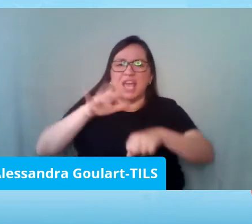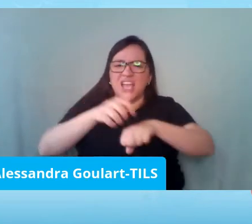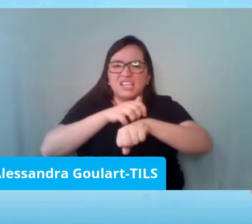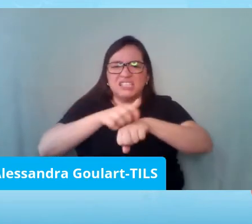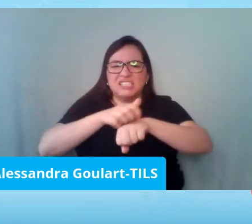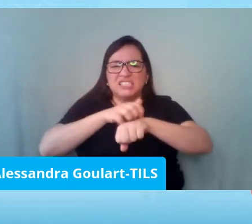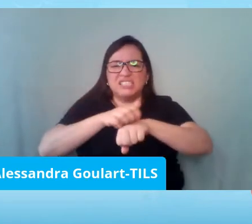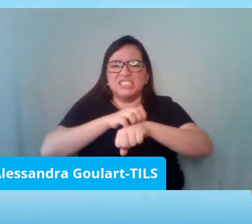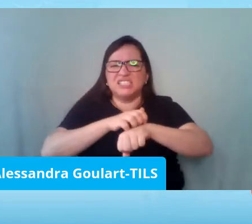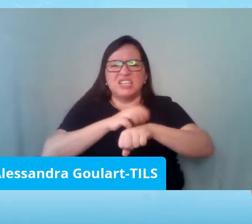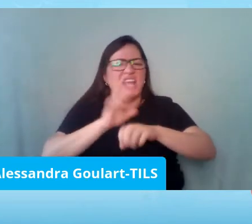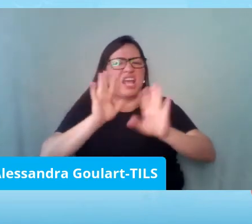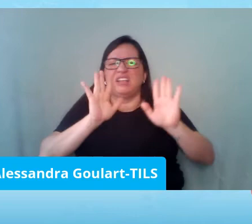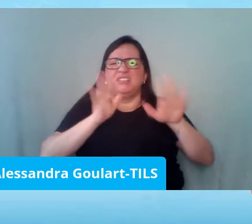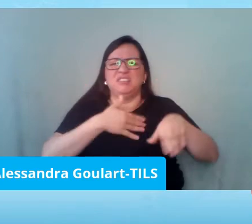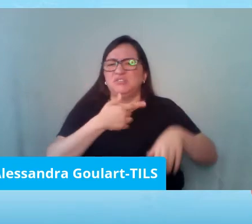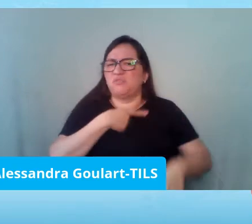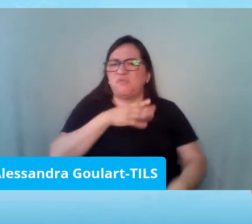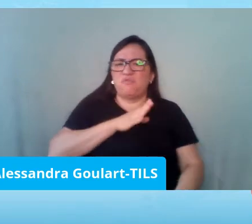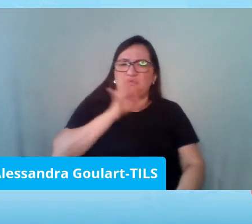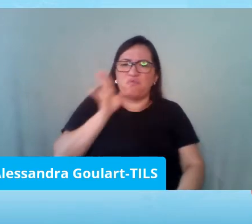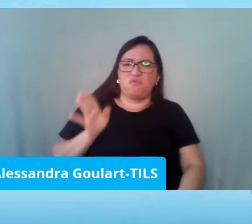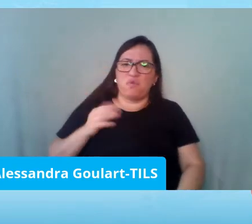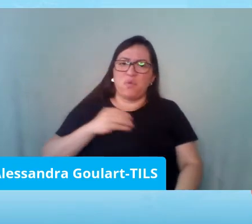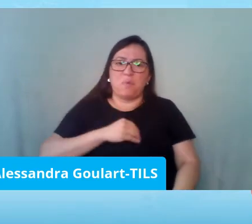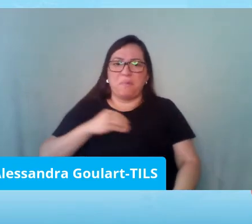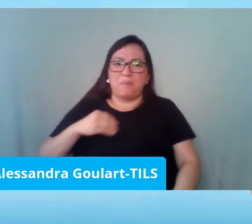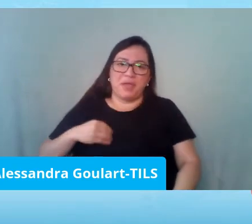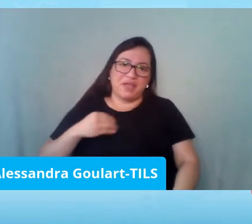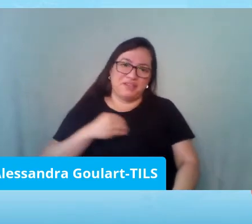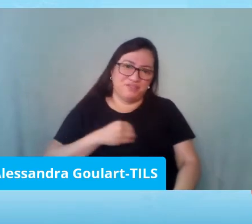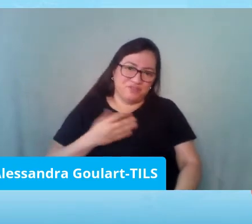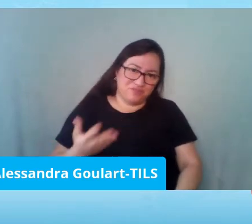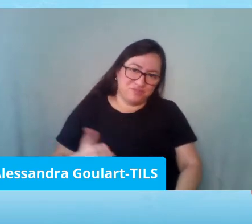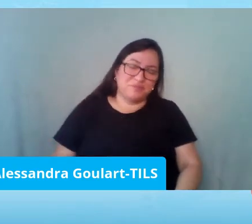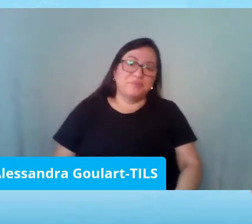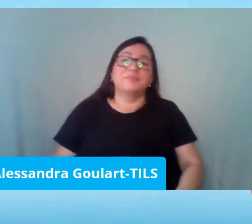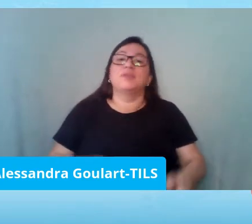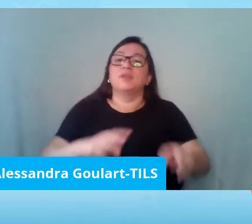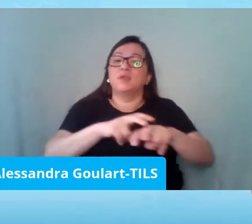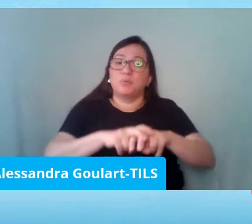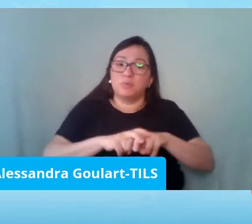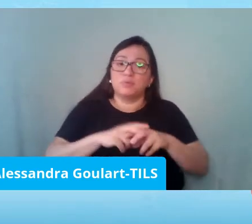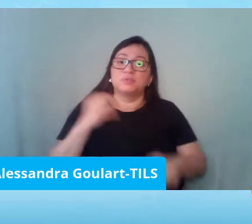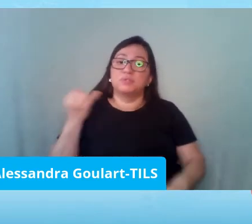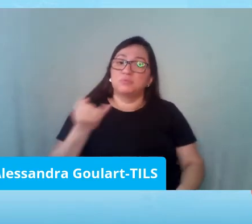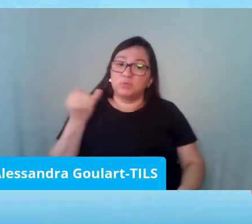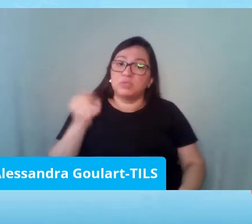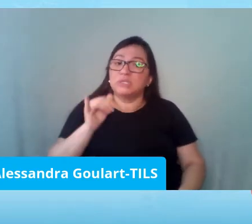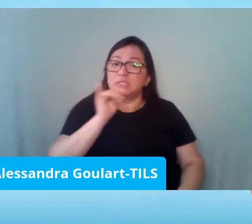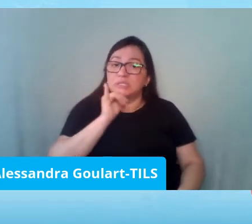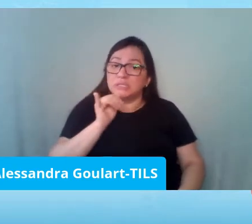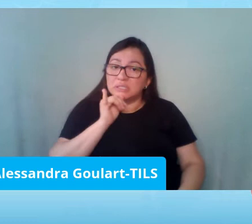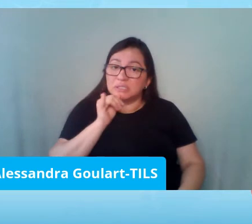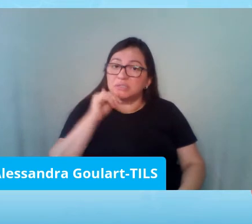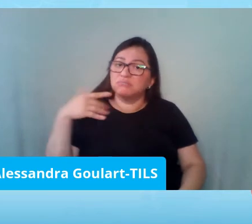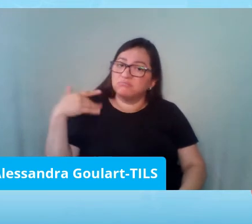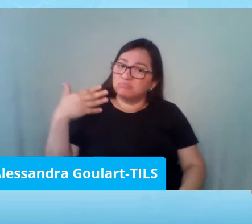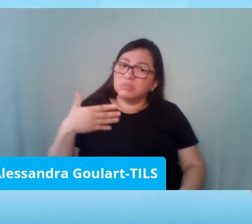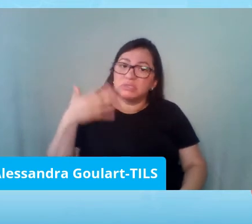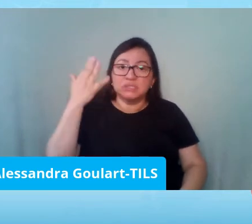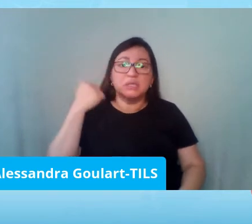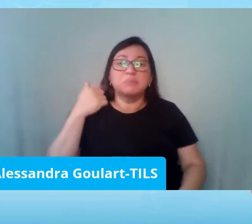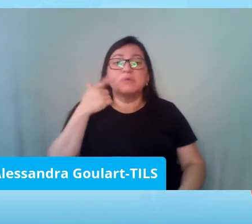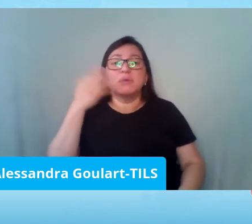atrás. Por isso é tão importante a testagem com frequência e na rotina. Por isso é tão importante a